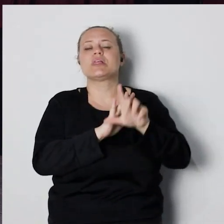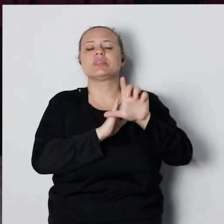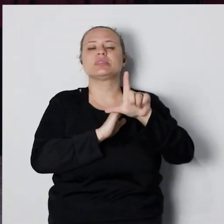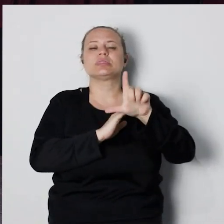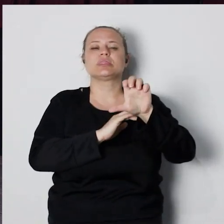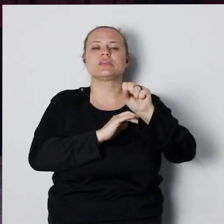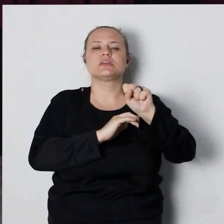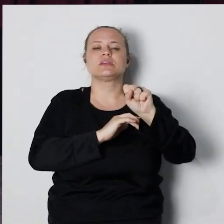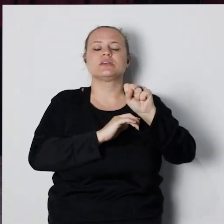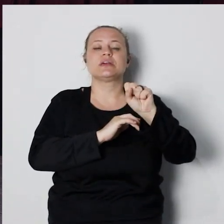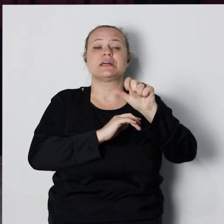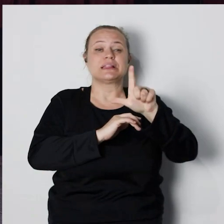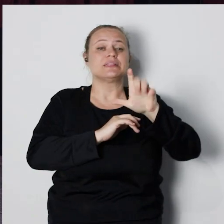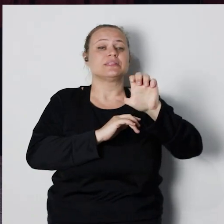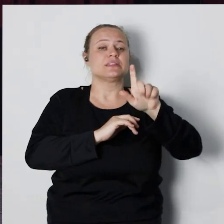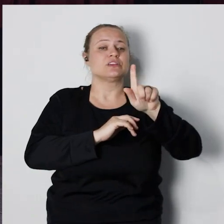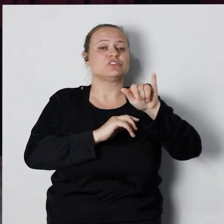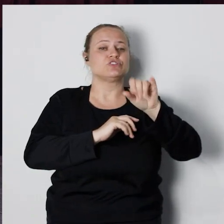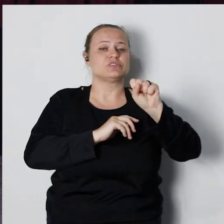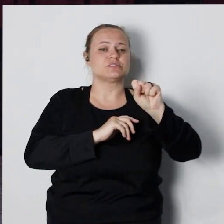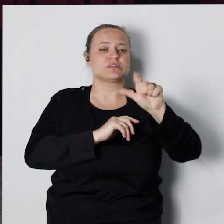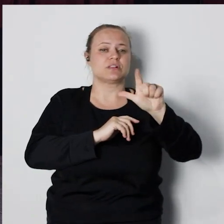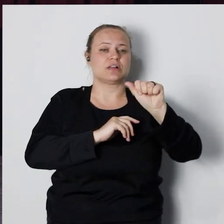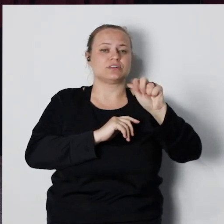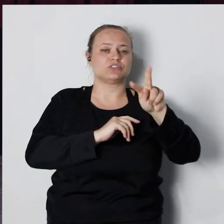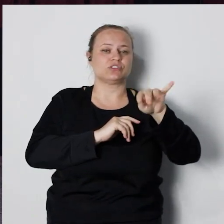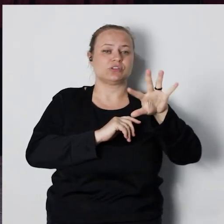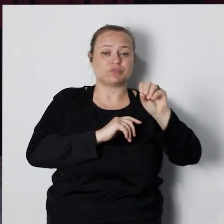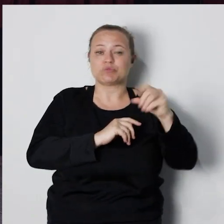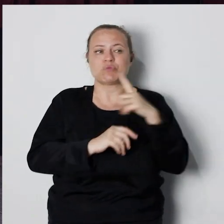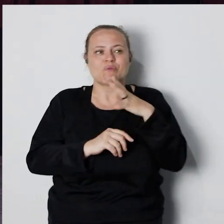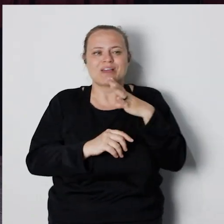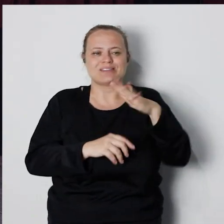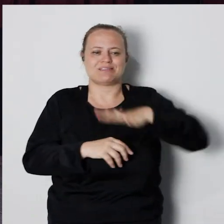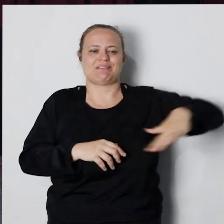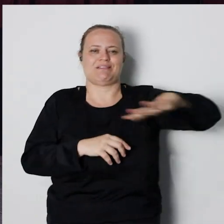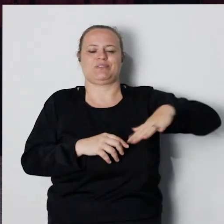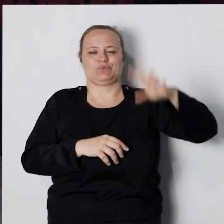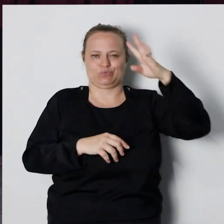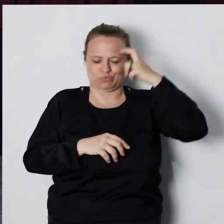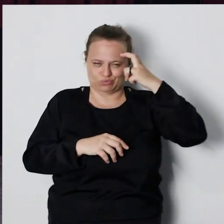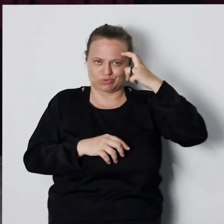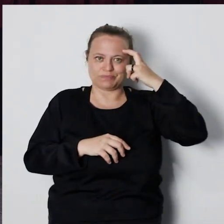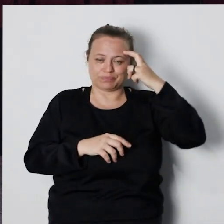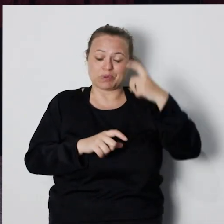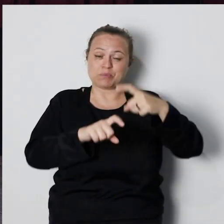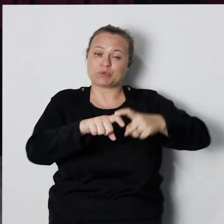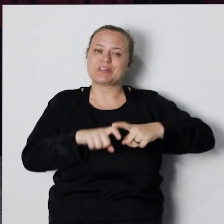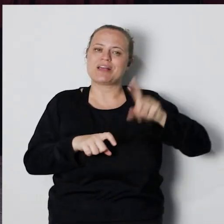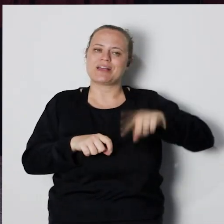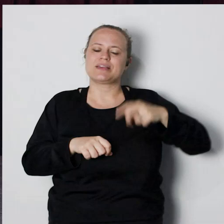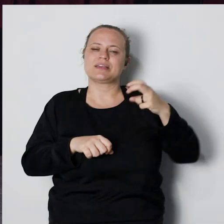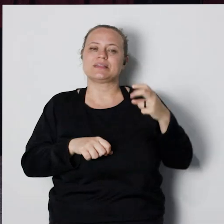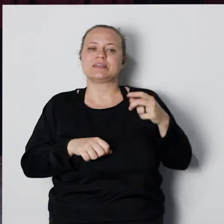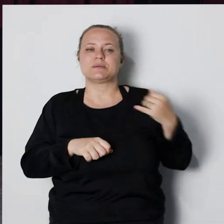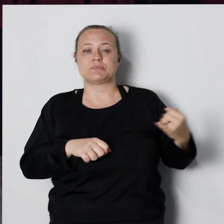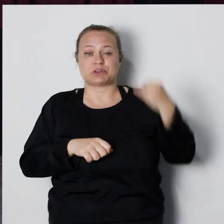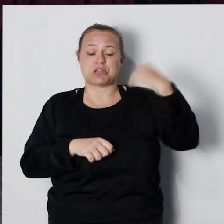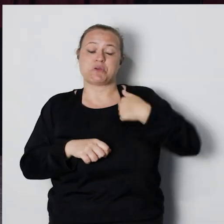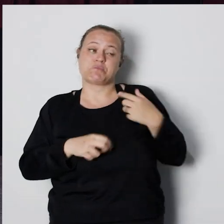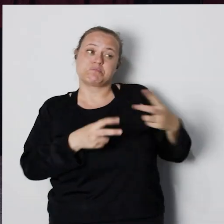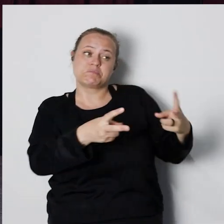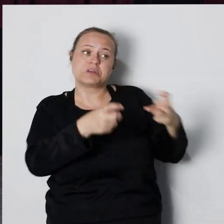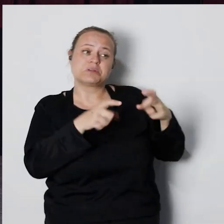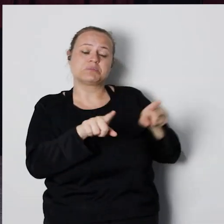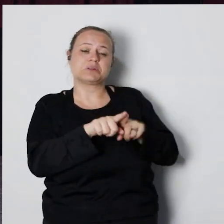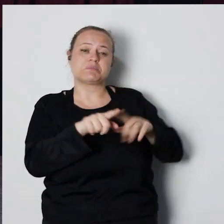é a discussão da cultura, qual é os compromissos que tem, assim como o legislativo. Né? Qual é a posição do legislativo, que muitas vezes assume não